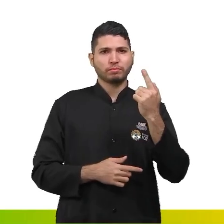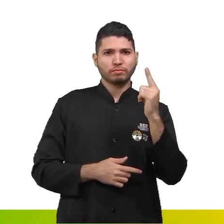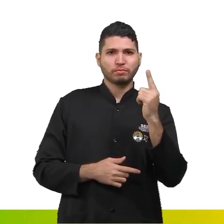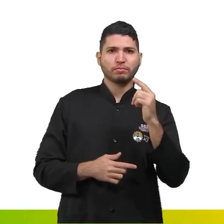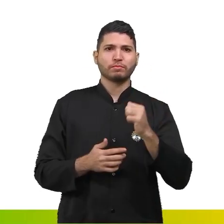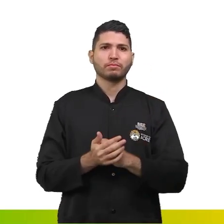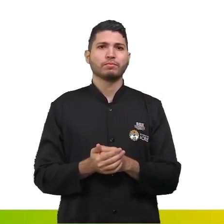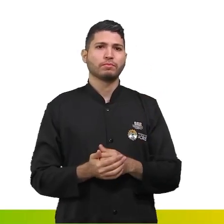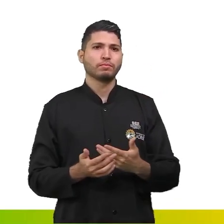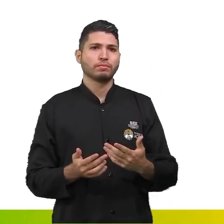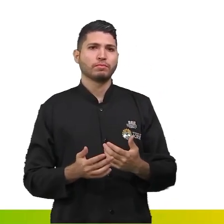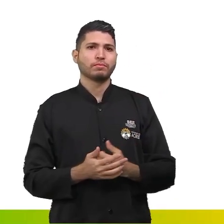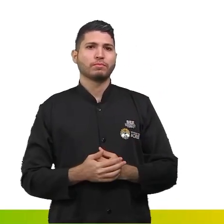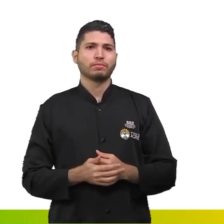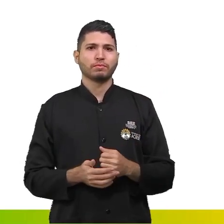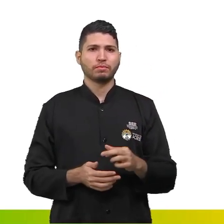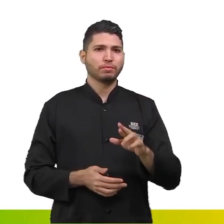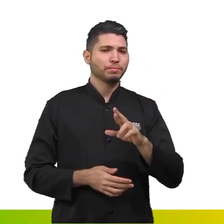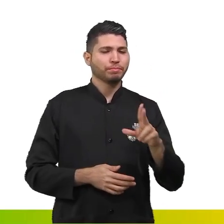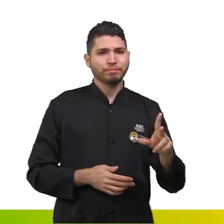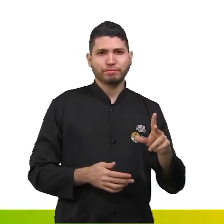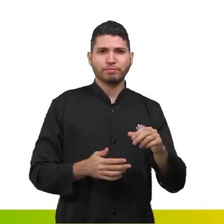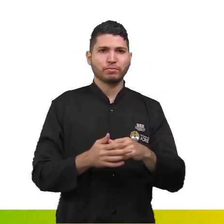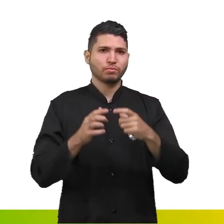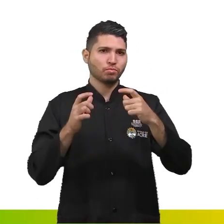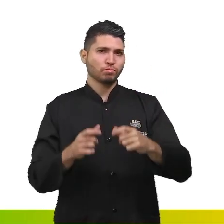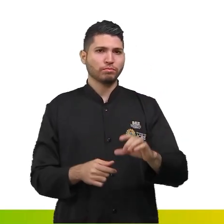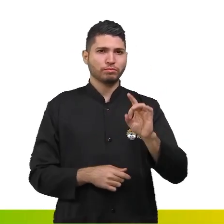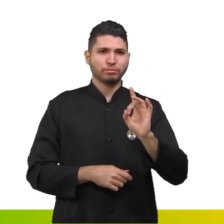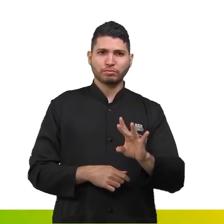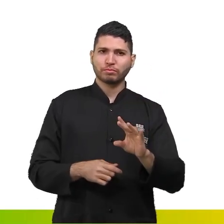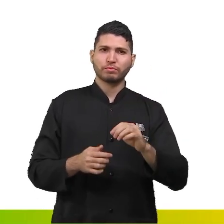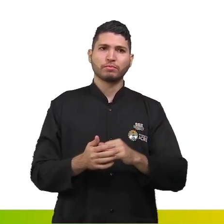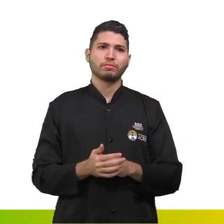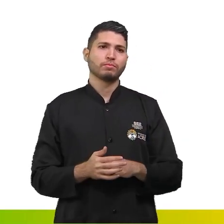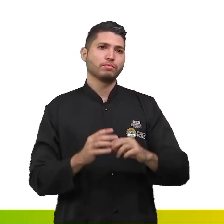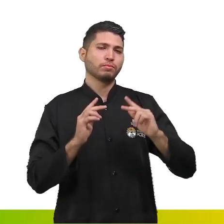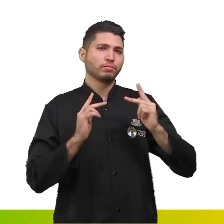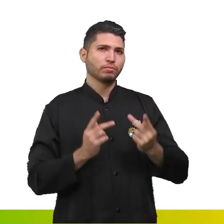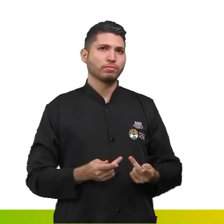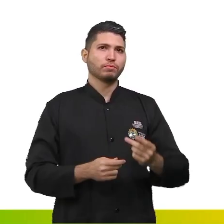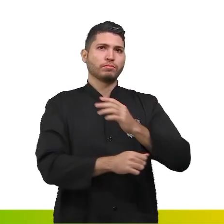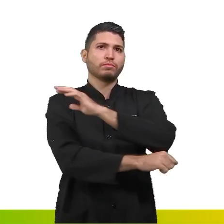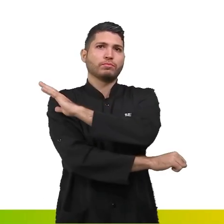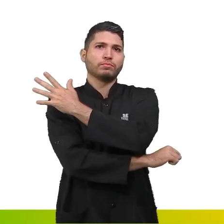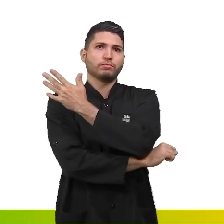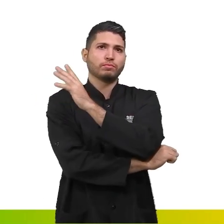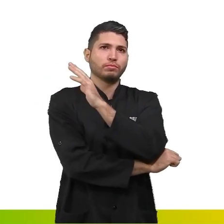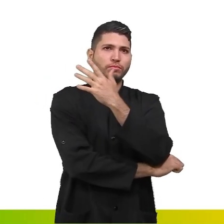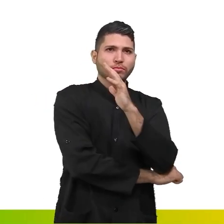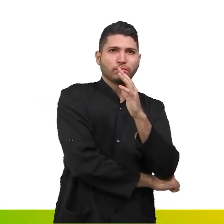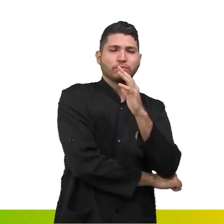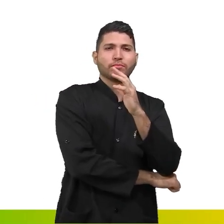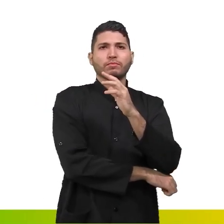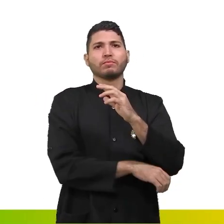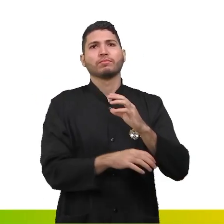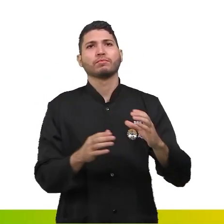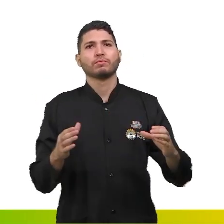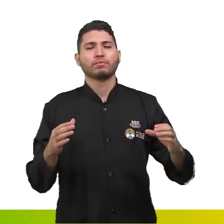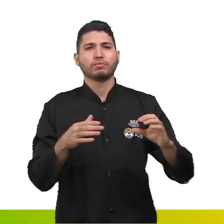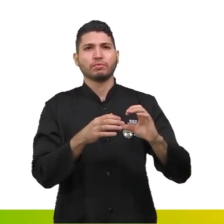pertence a outra família. Humanos e natureza são da mesma família. A história